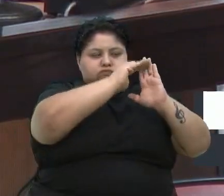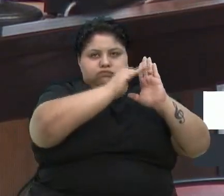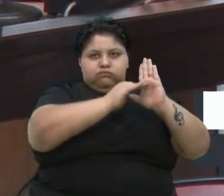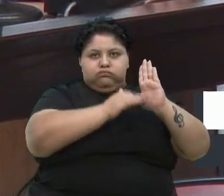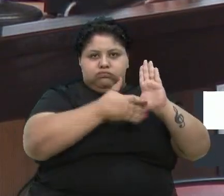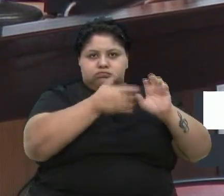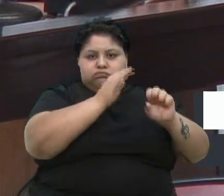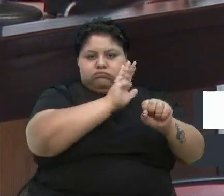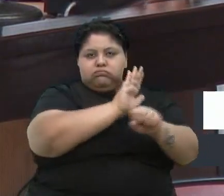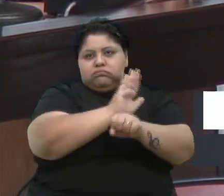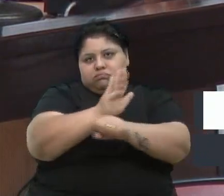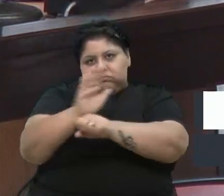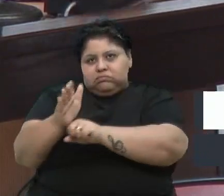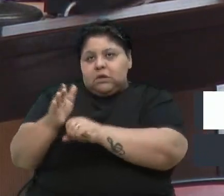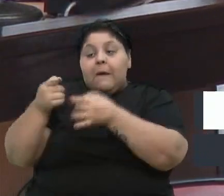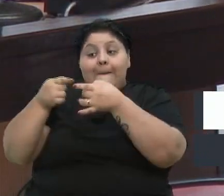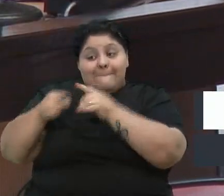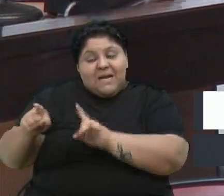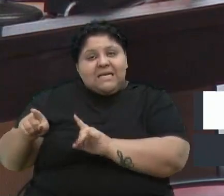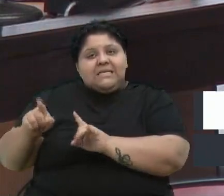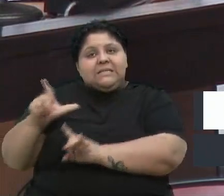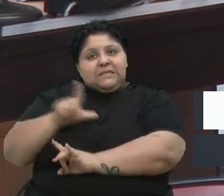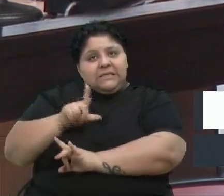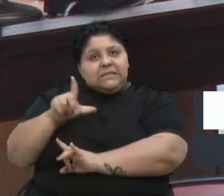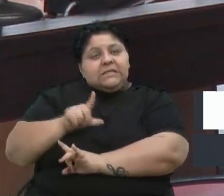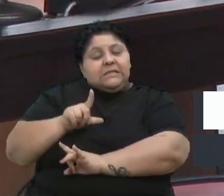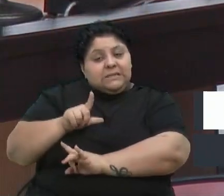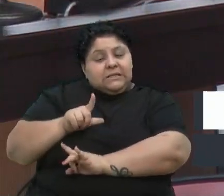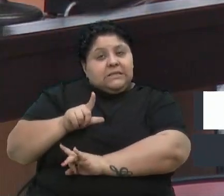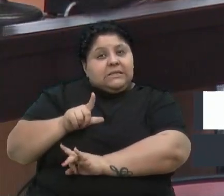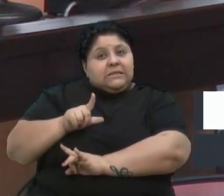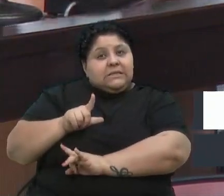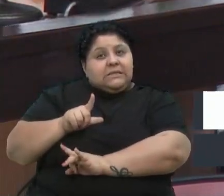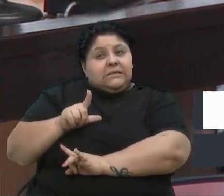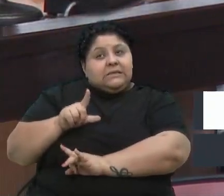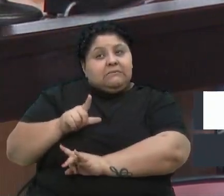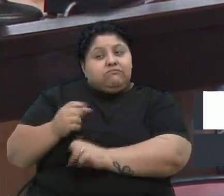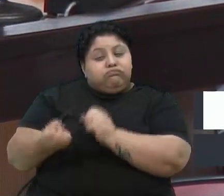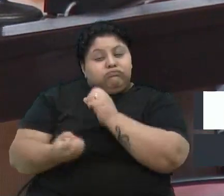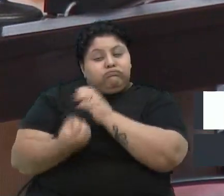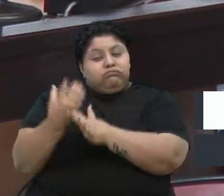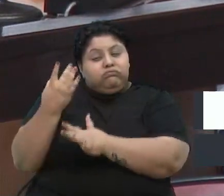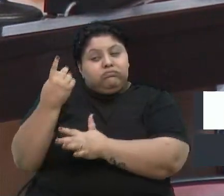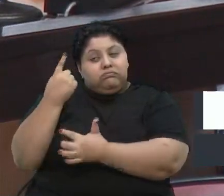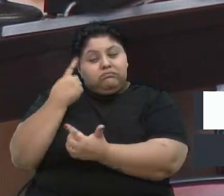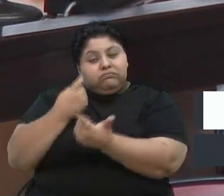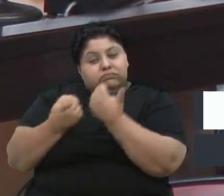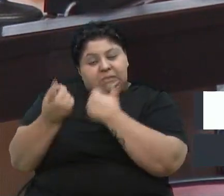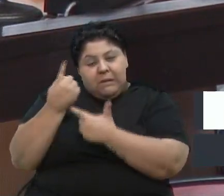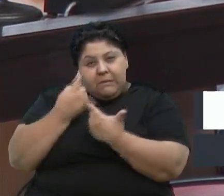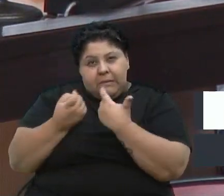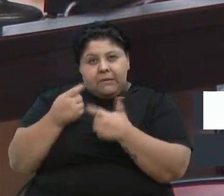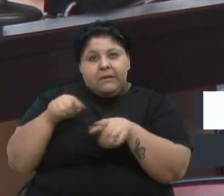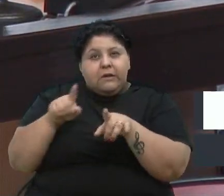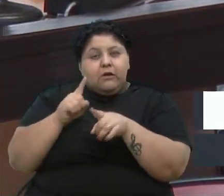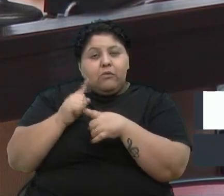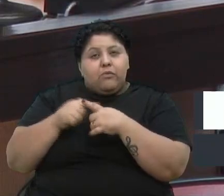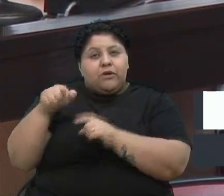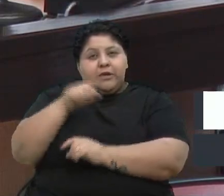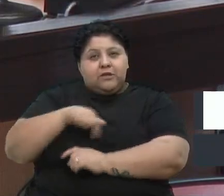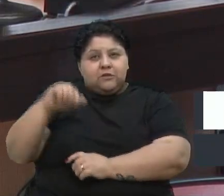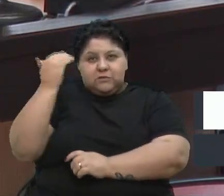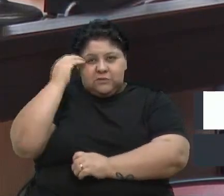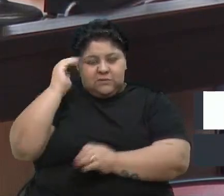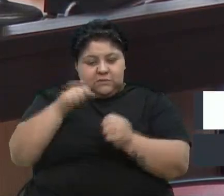beneficiados, mas também causa uma preocupação, porque nós sabemos que a